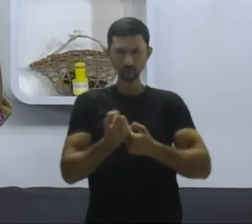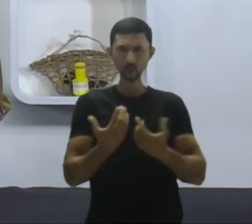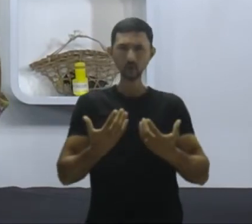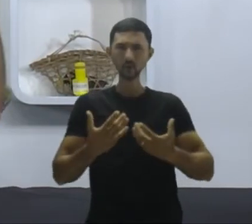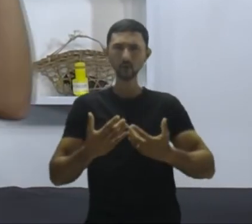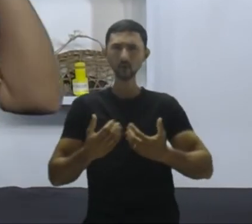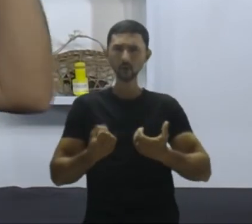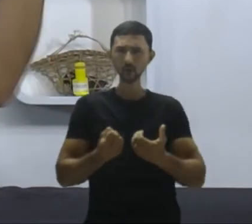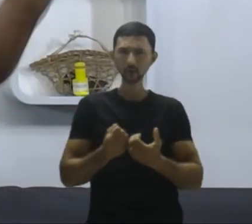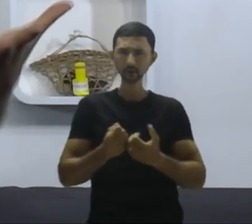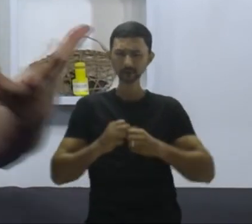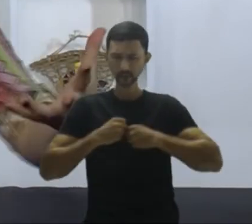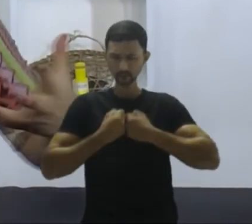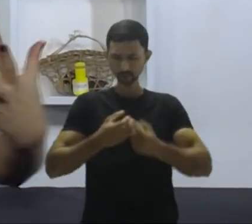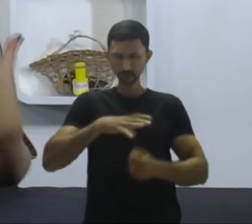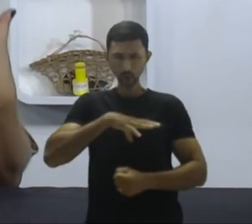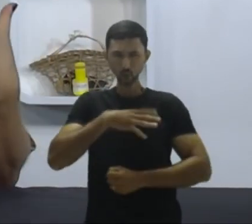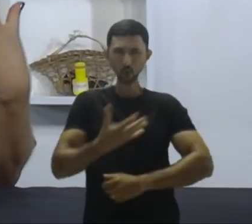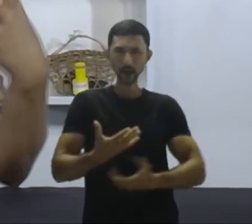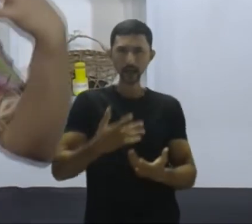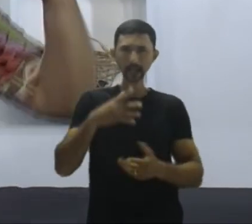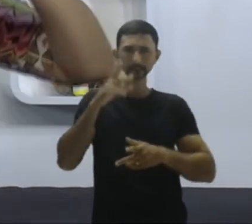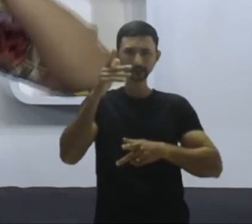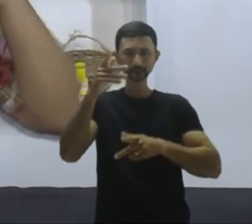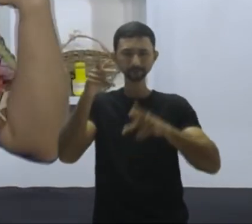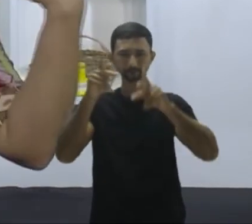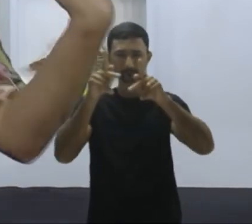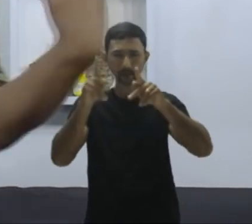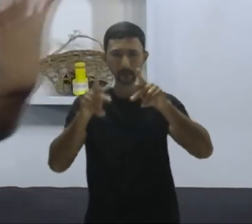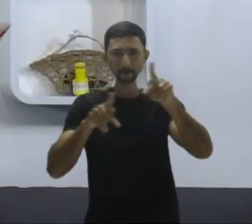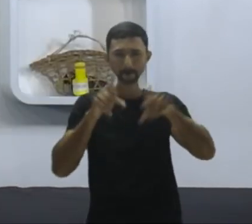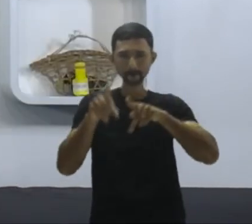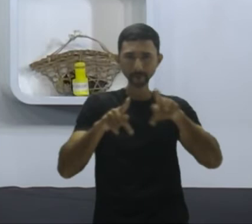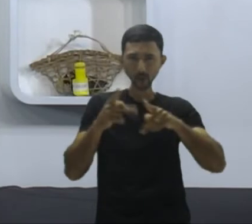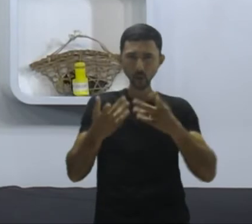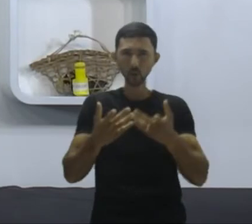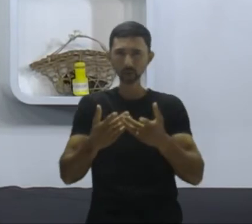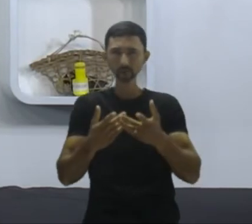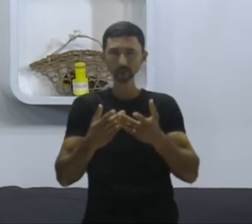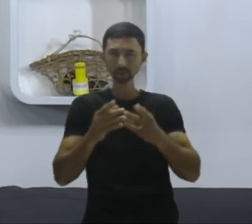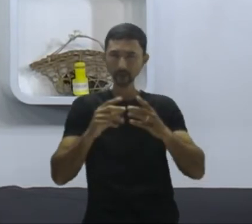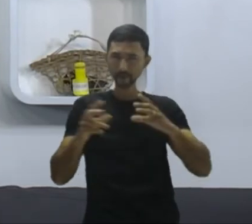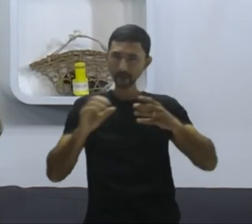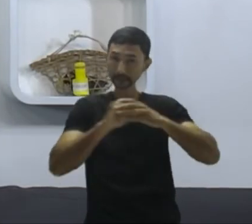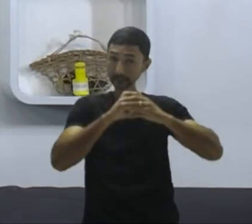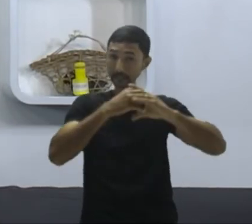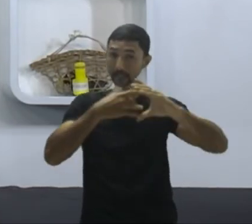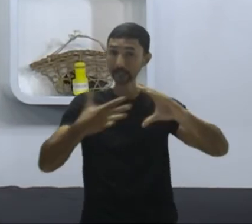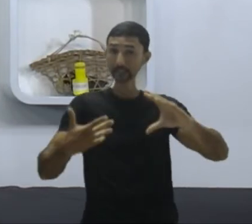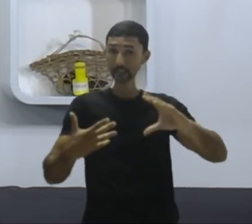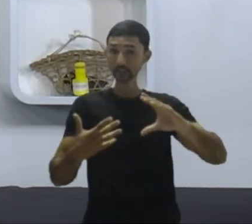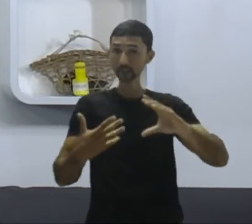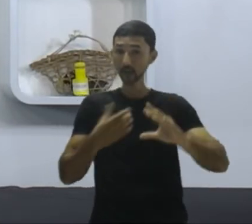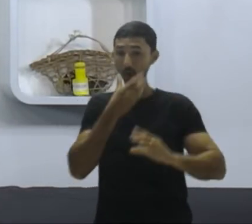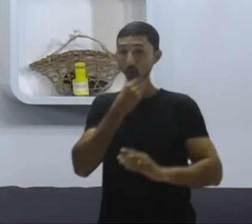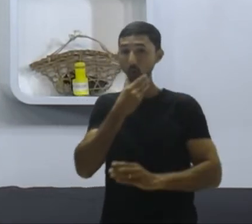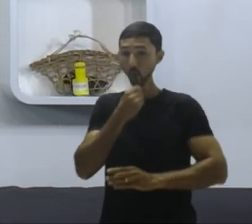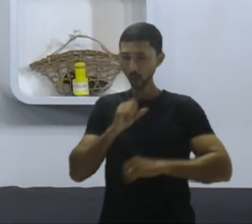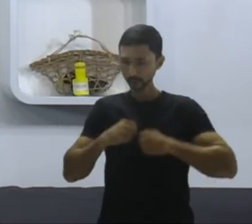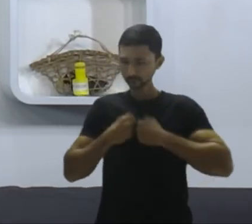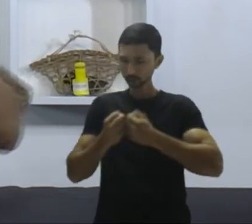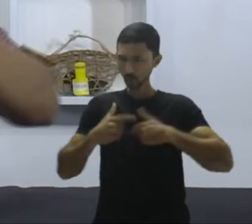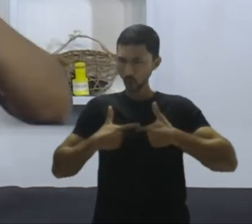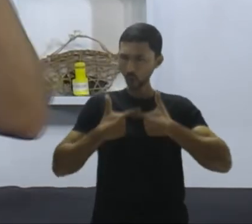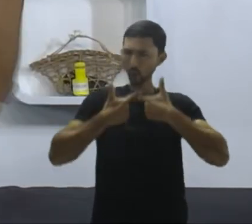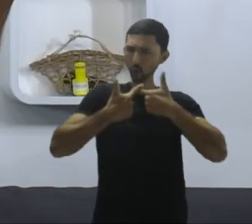povo, certo? A coragem daquele povo. Então, são, cara, os valores daquele povo. Esse herói, normalmente, ele luta